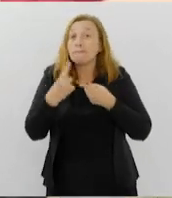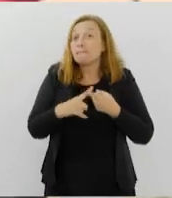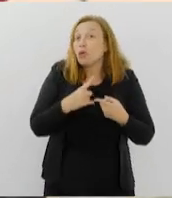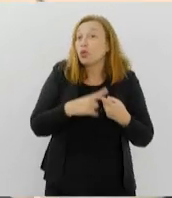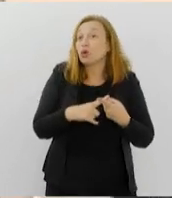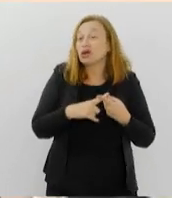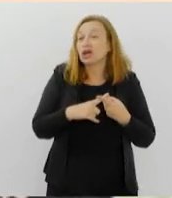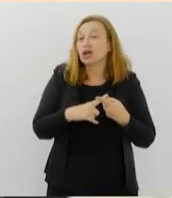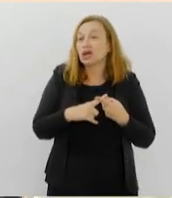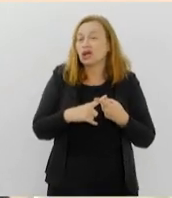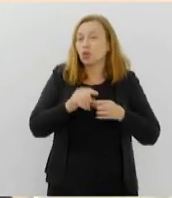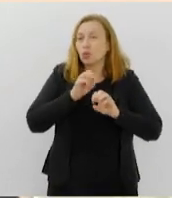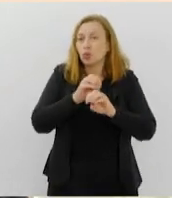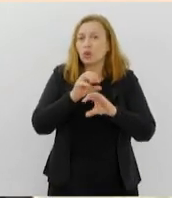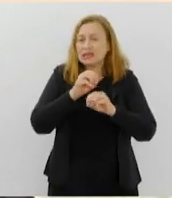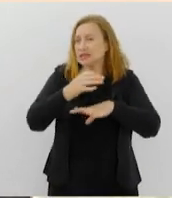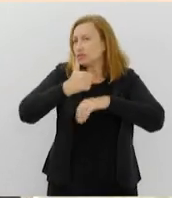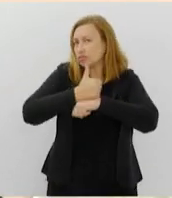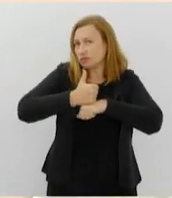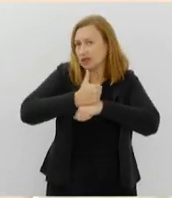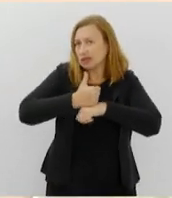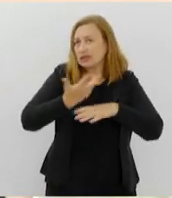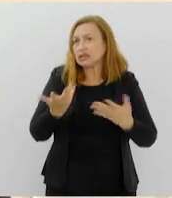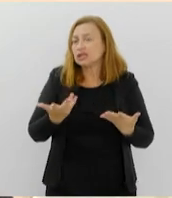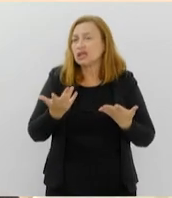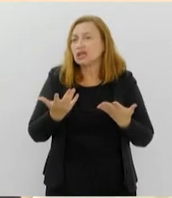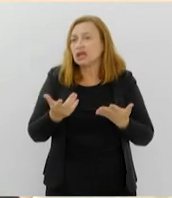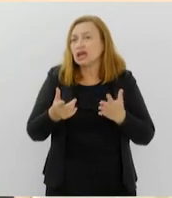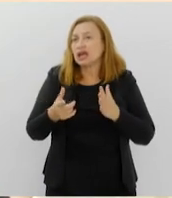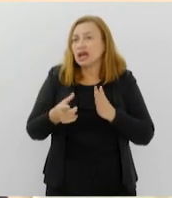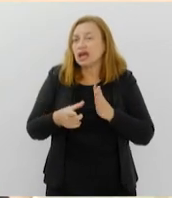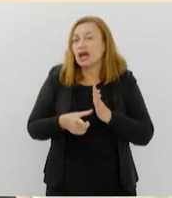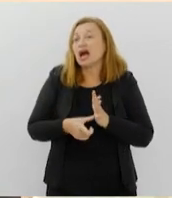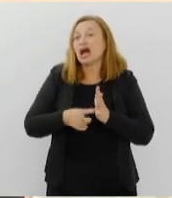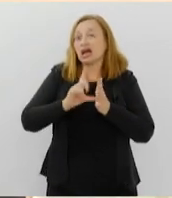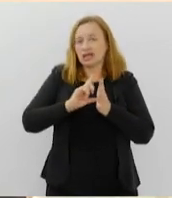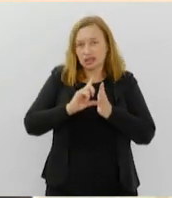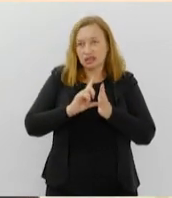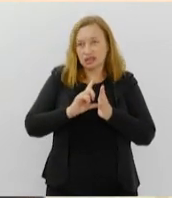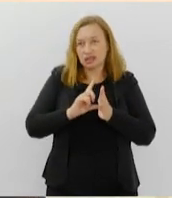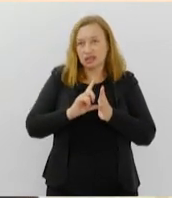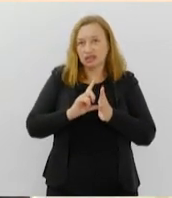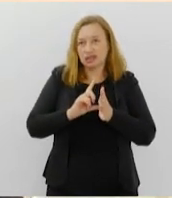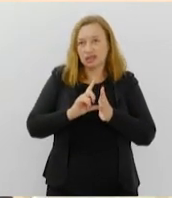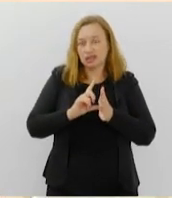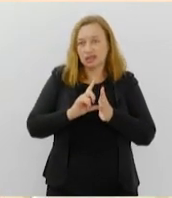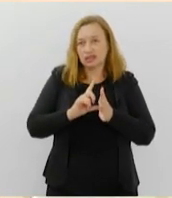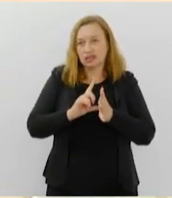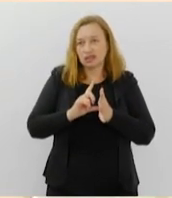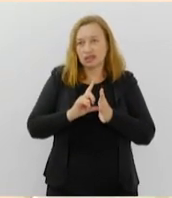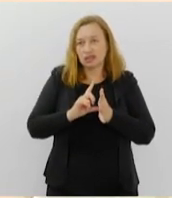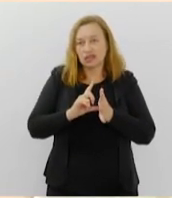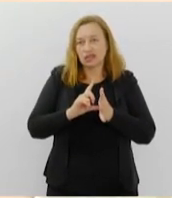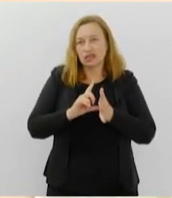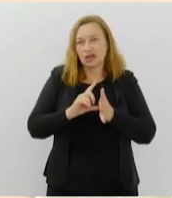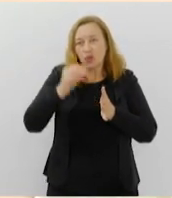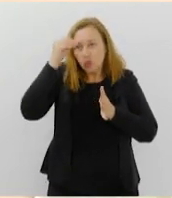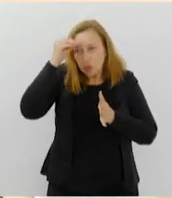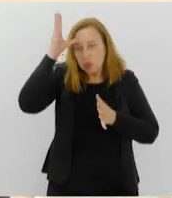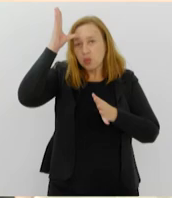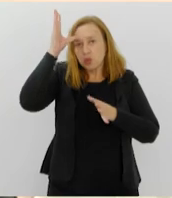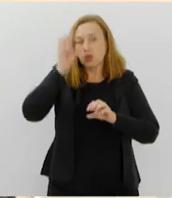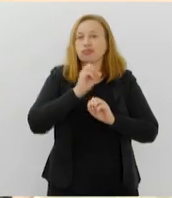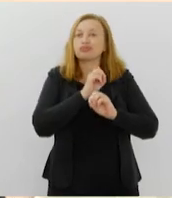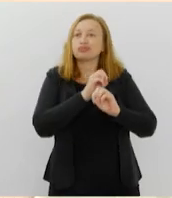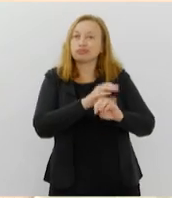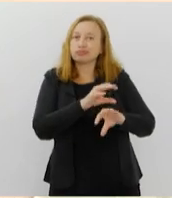o ensino profissionalizante, ele antecipa a profissionalização na educação. A